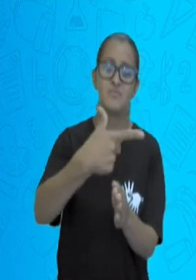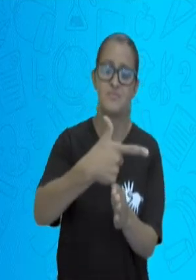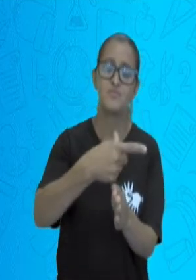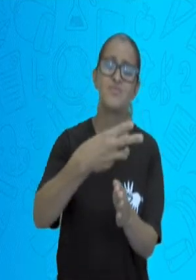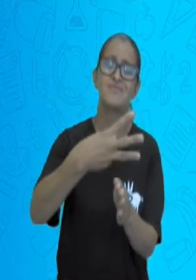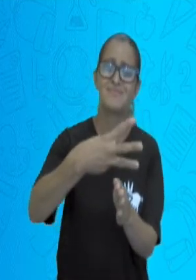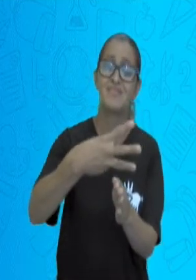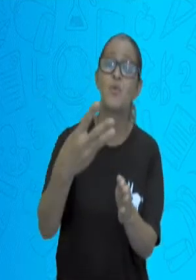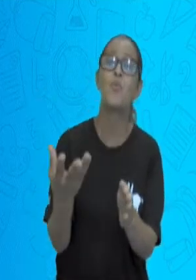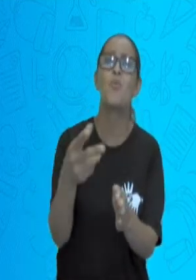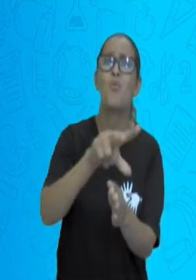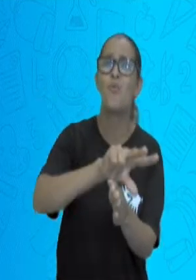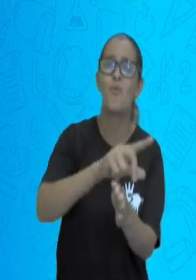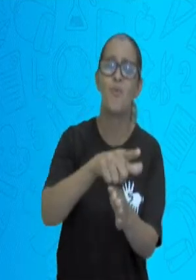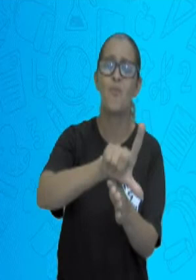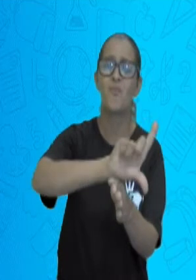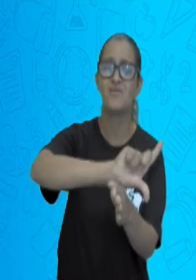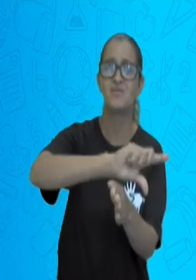qual que vem antes dele?